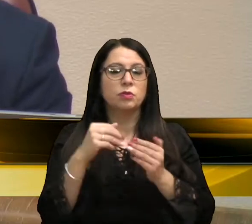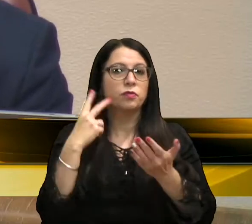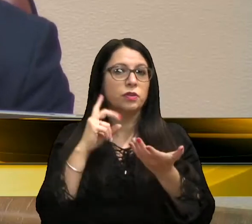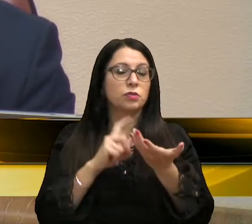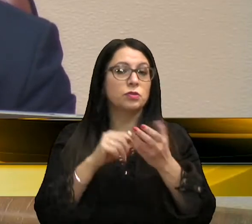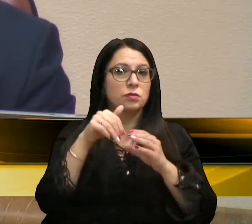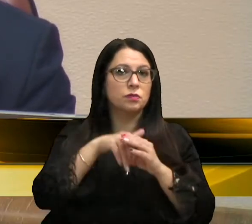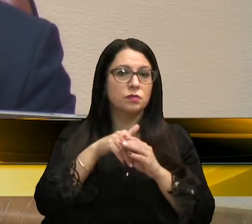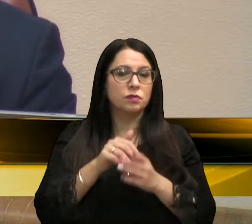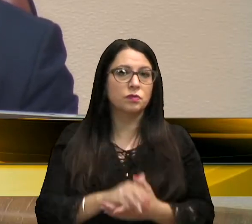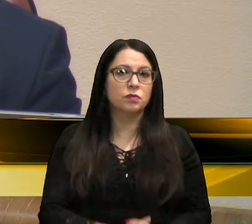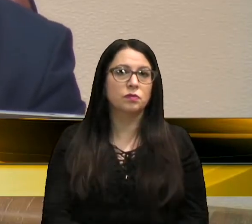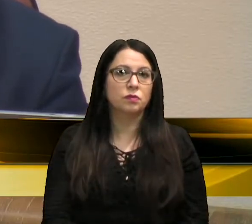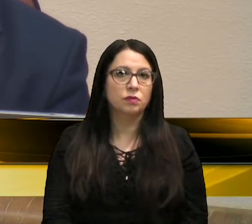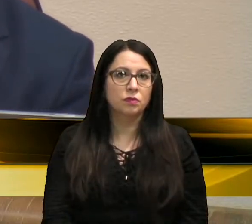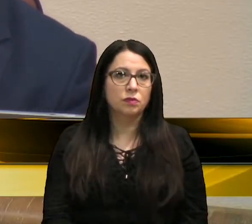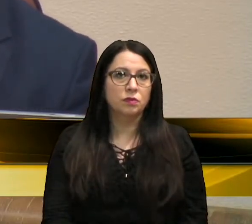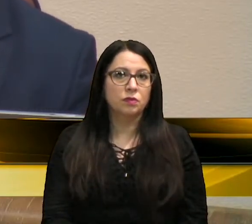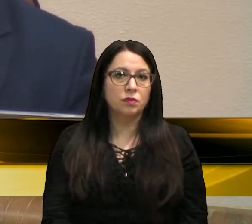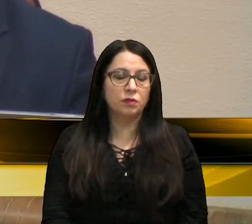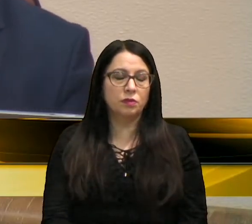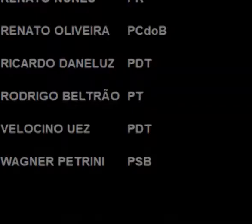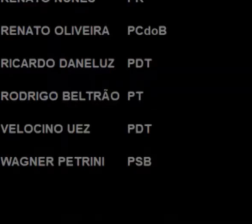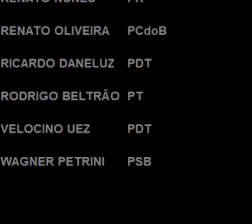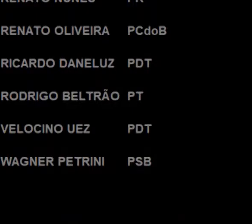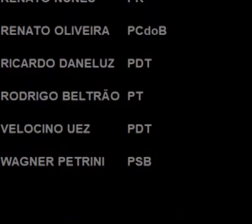Solicito aos vereadores que registrem seus votos.